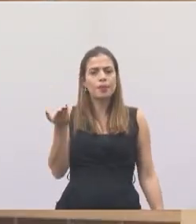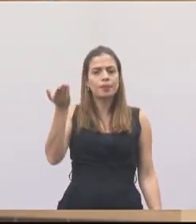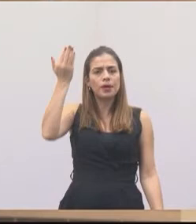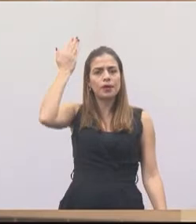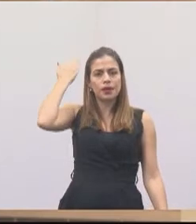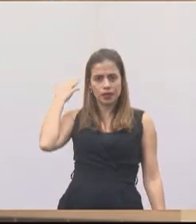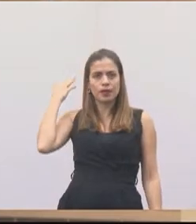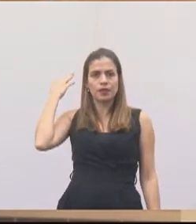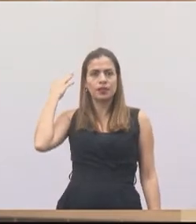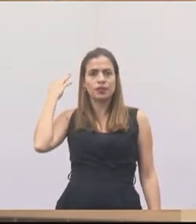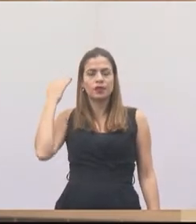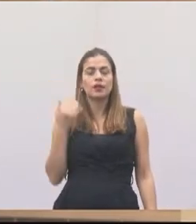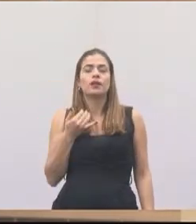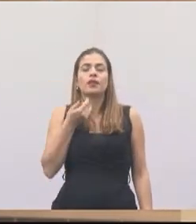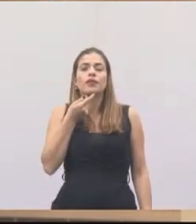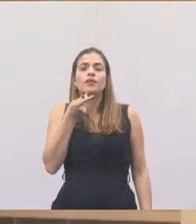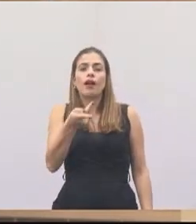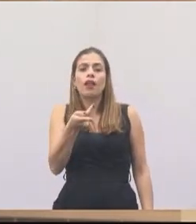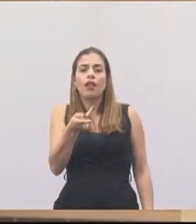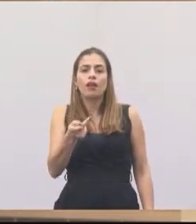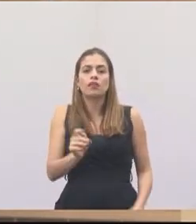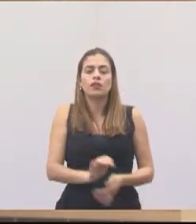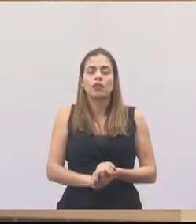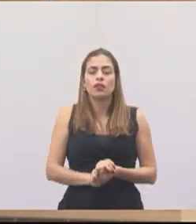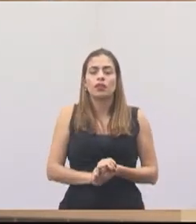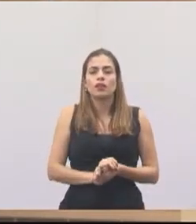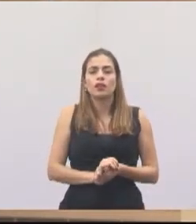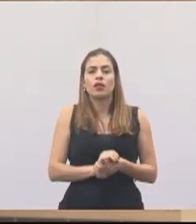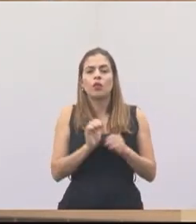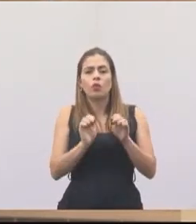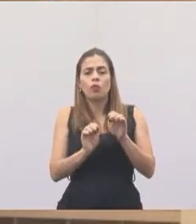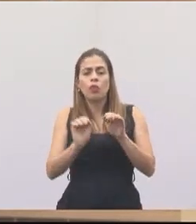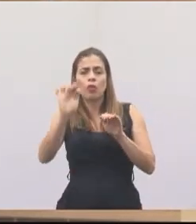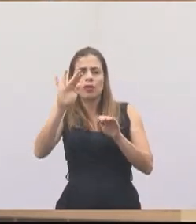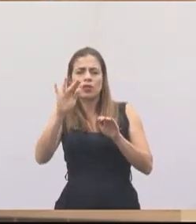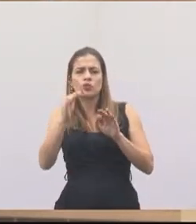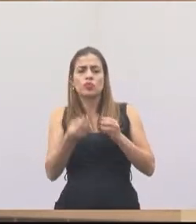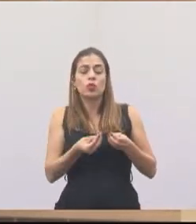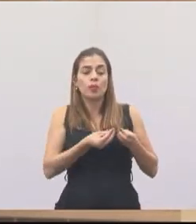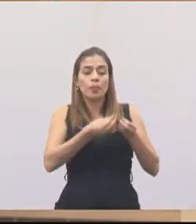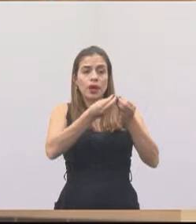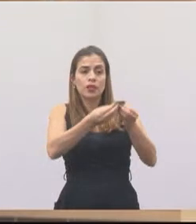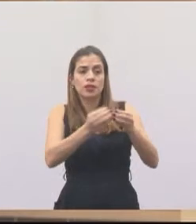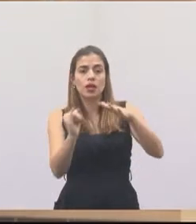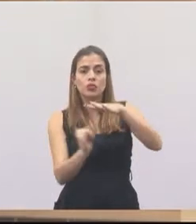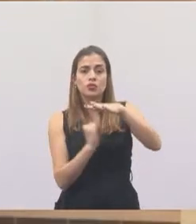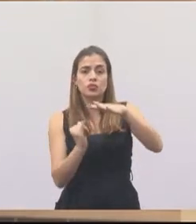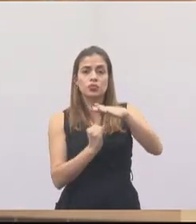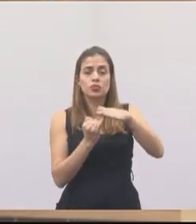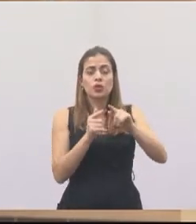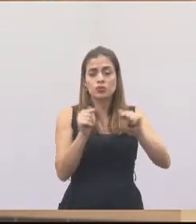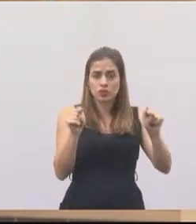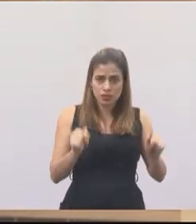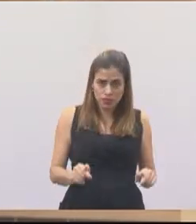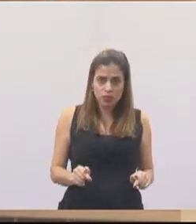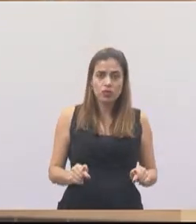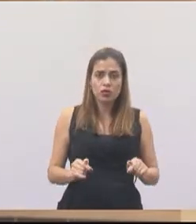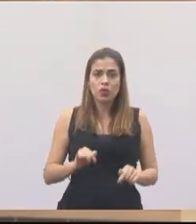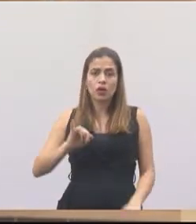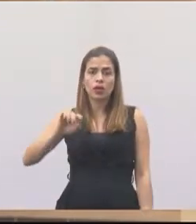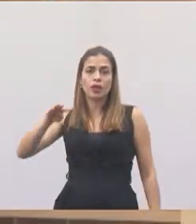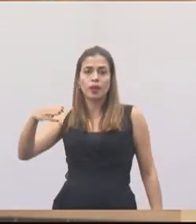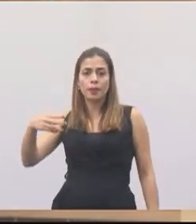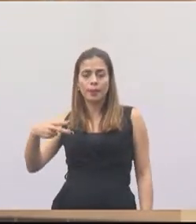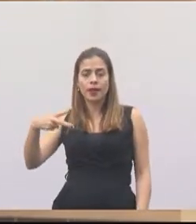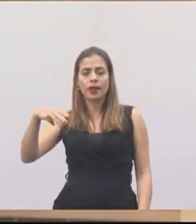aqui que esse aumento de repasse ao Instituto dos Servidores, com esse aumento que é previsto em